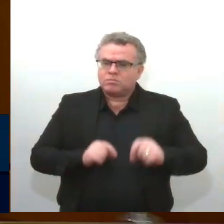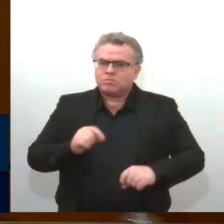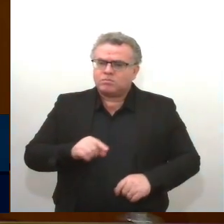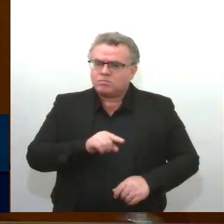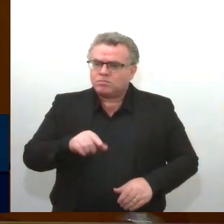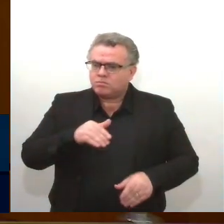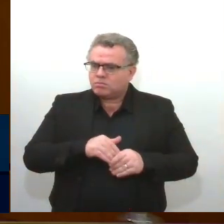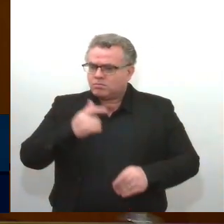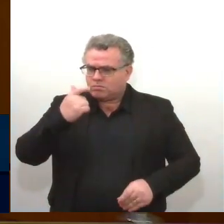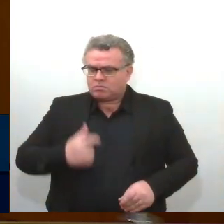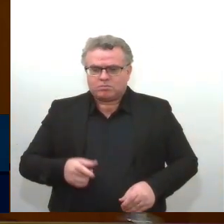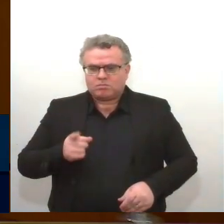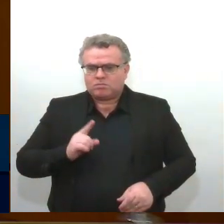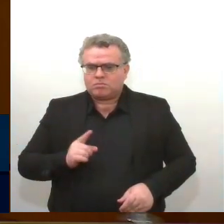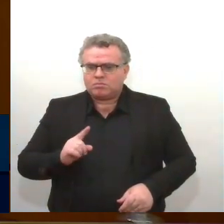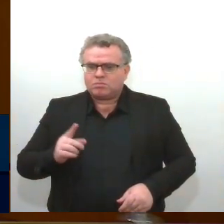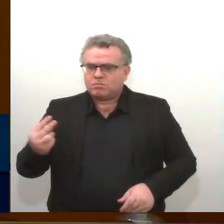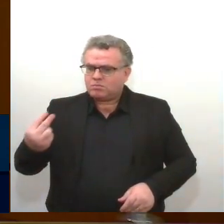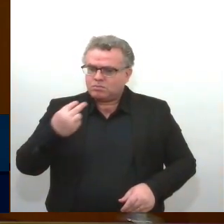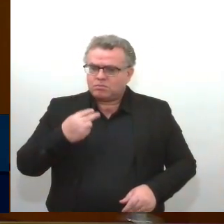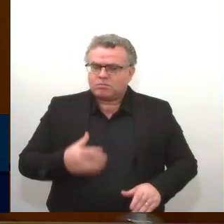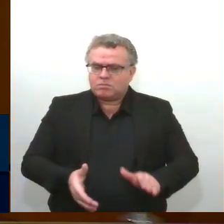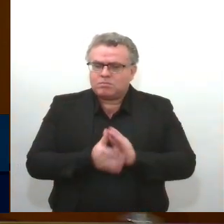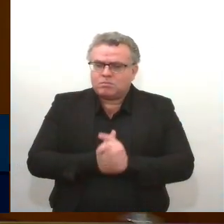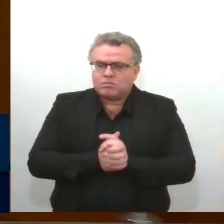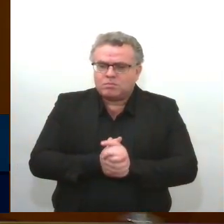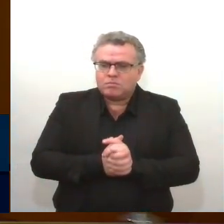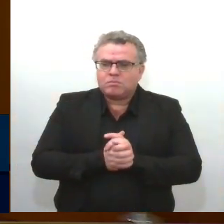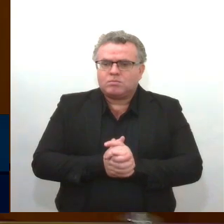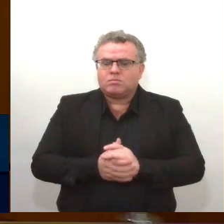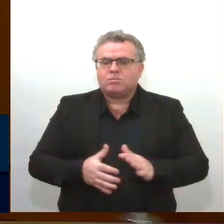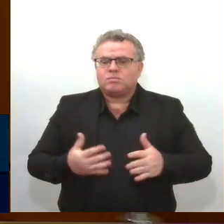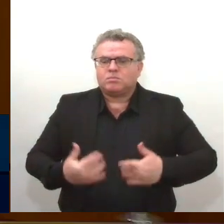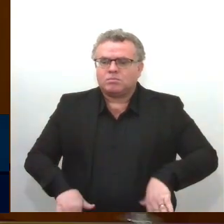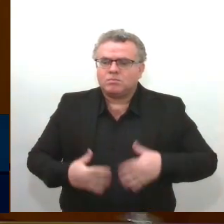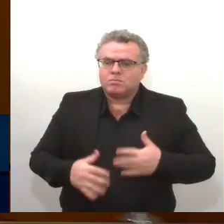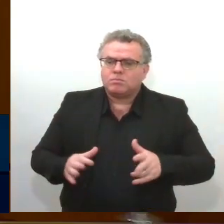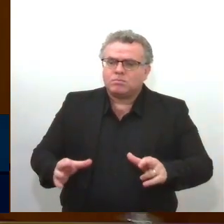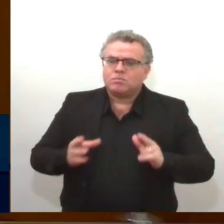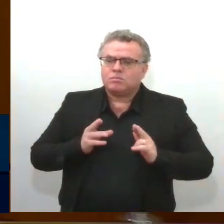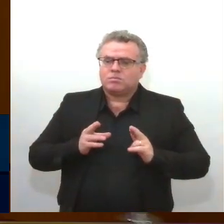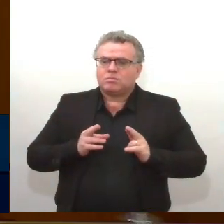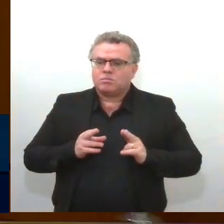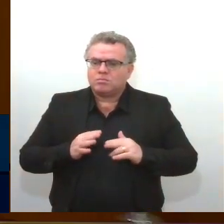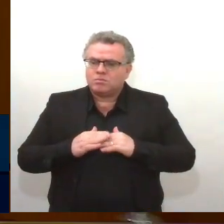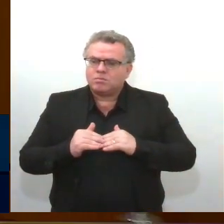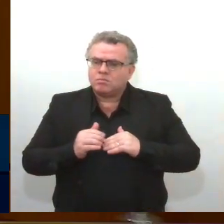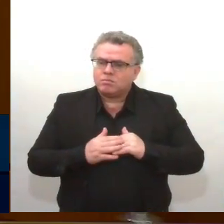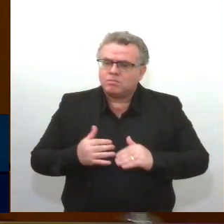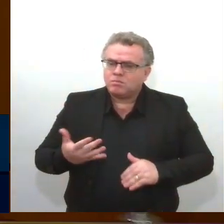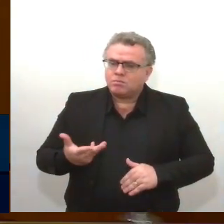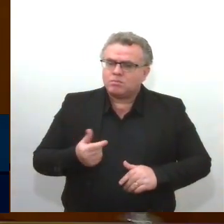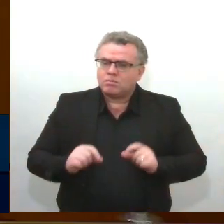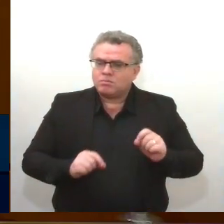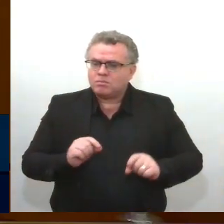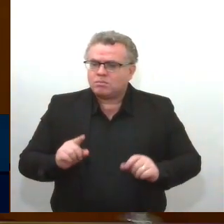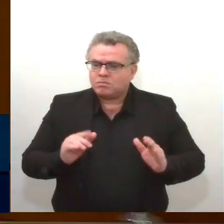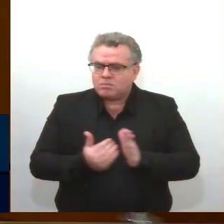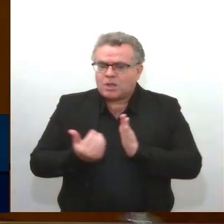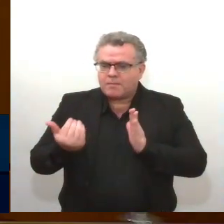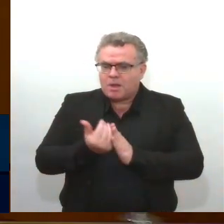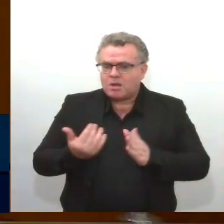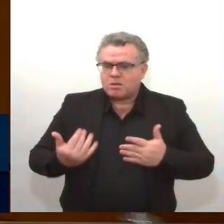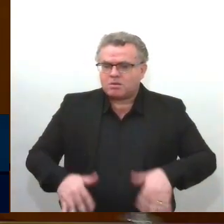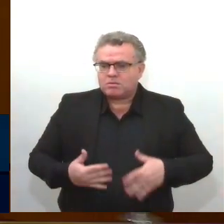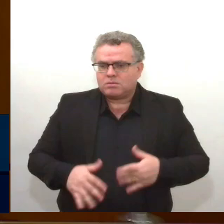paravam né me cumprimentavam com respeito Lógico que sempre tem algum mais exaltado que passa diz uma gracinha